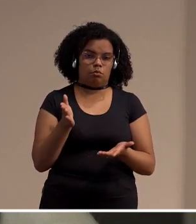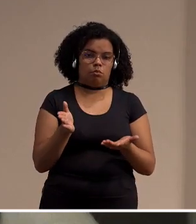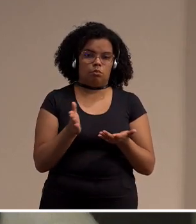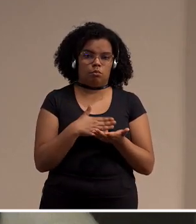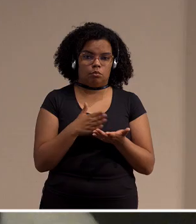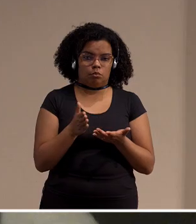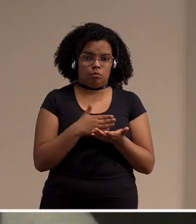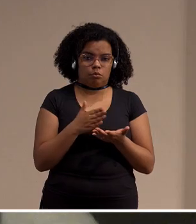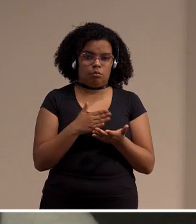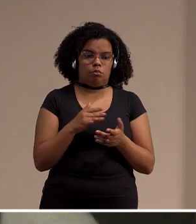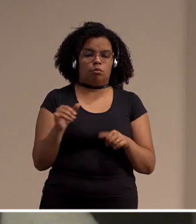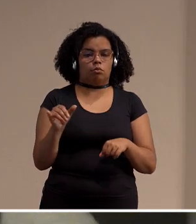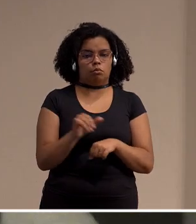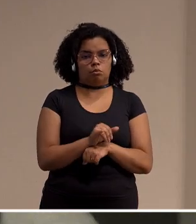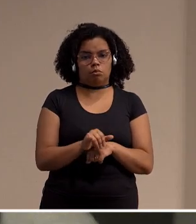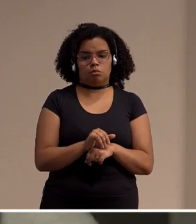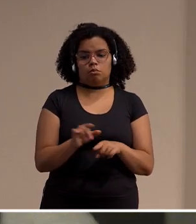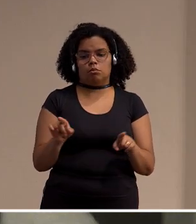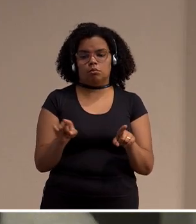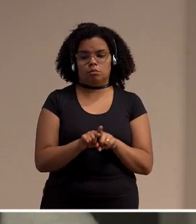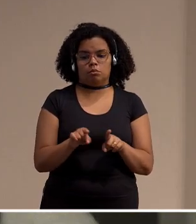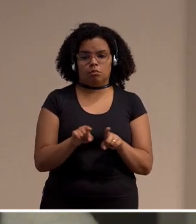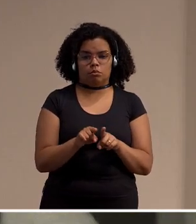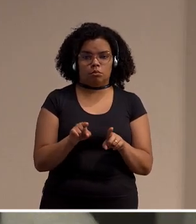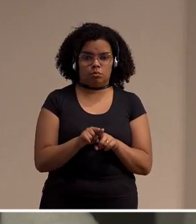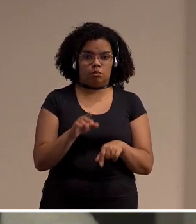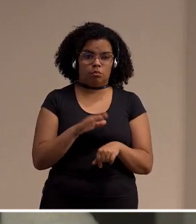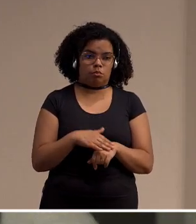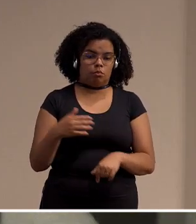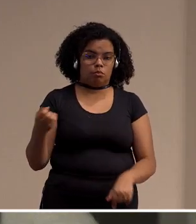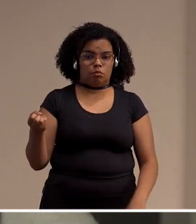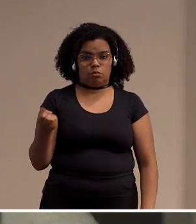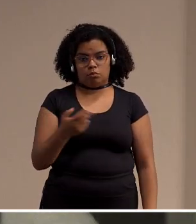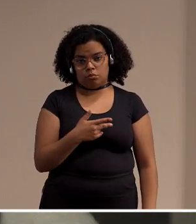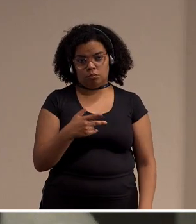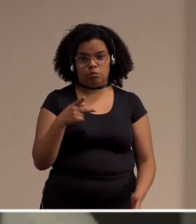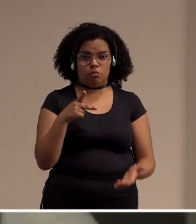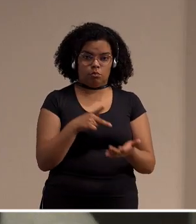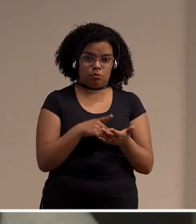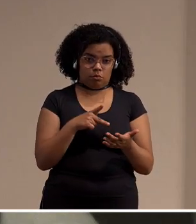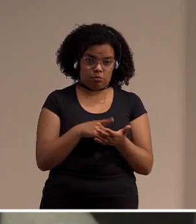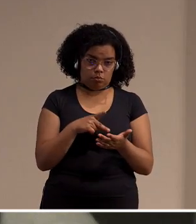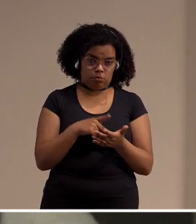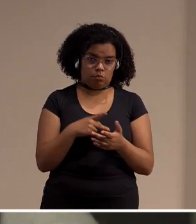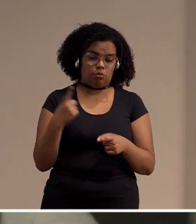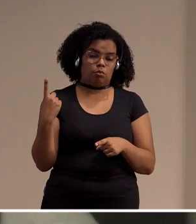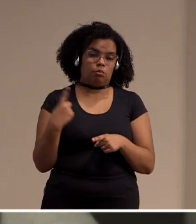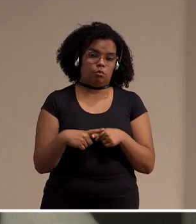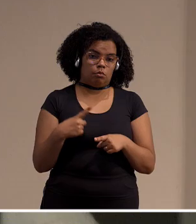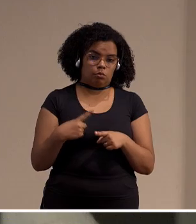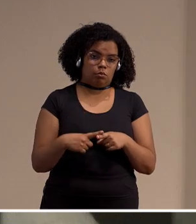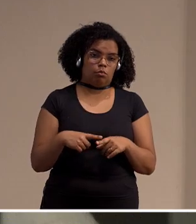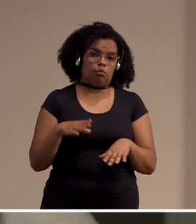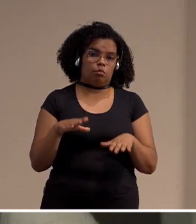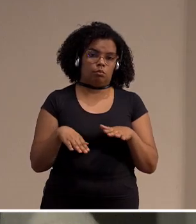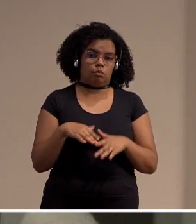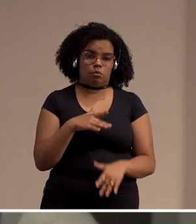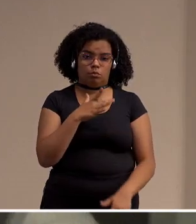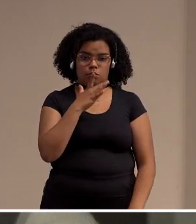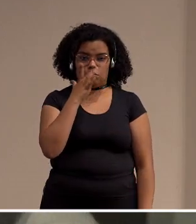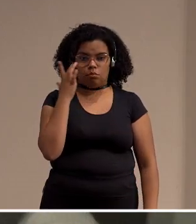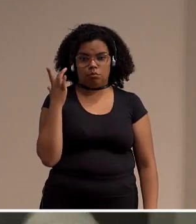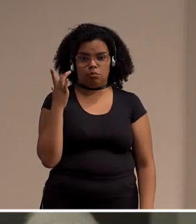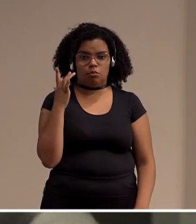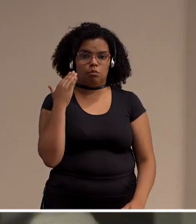certa forma, também é uma maneira de atualizar o conceito do realismo, porque as pessoas, às vezes, entendem